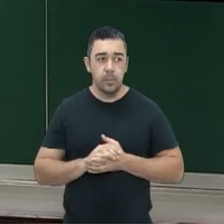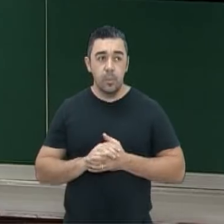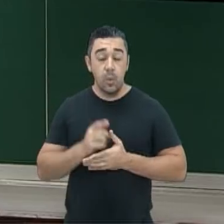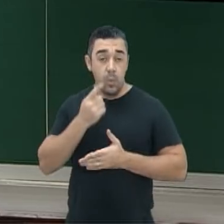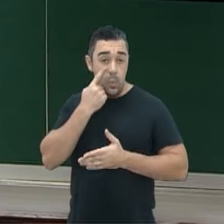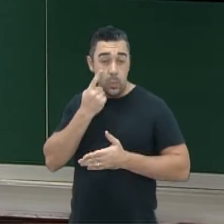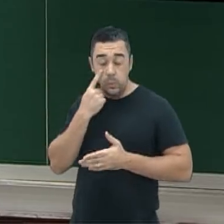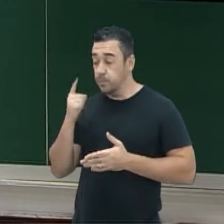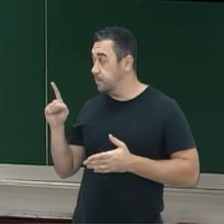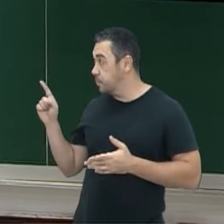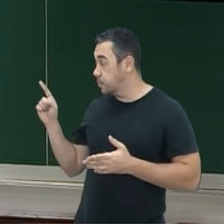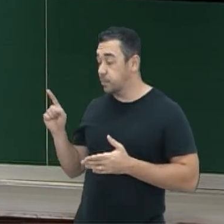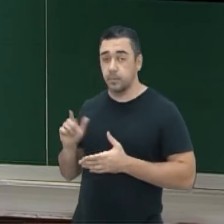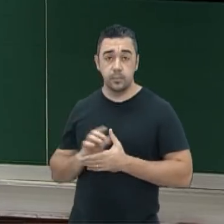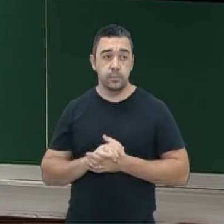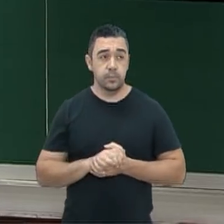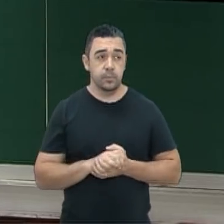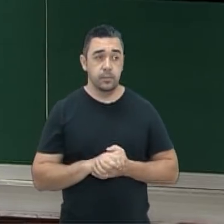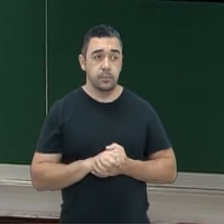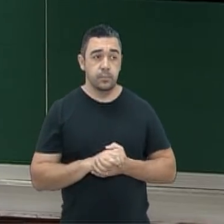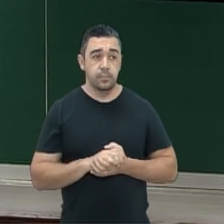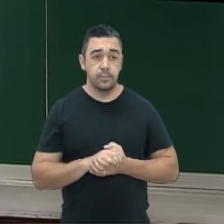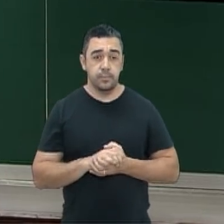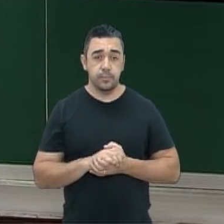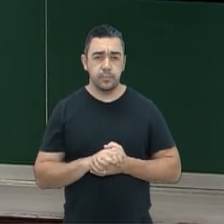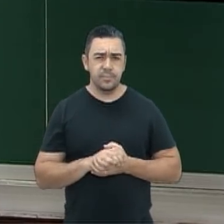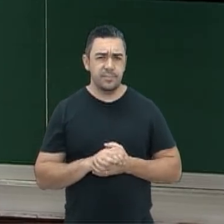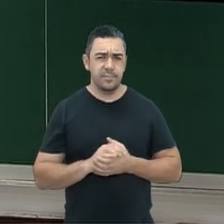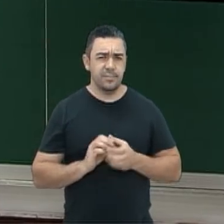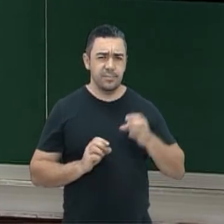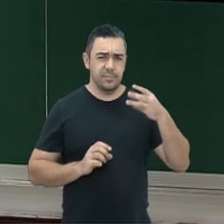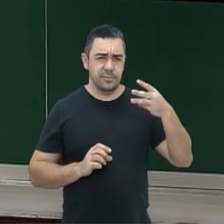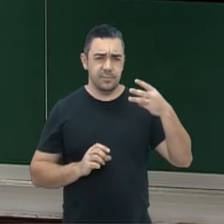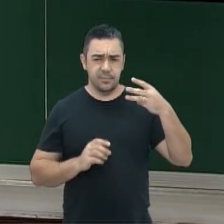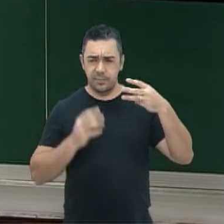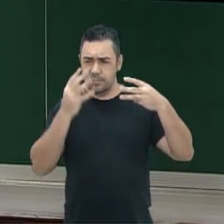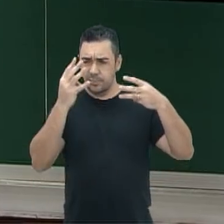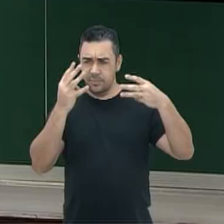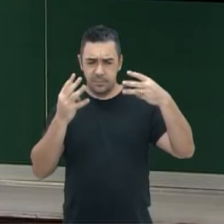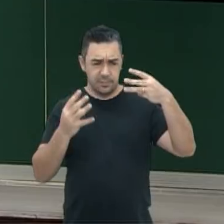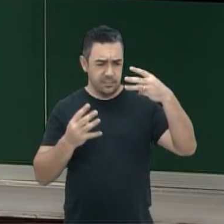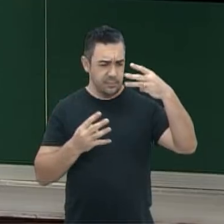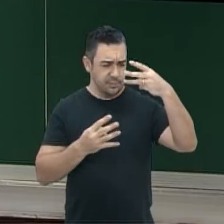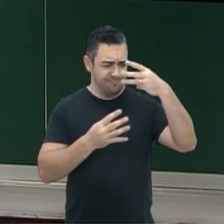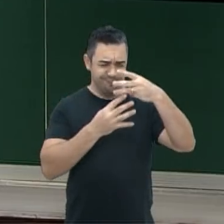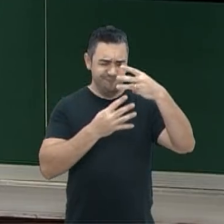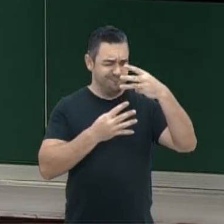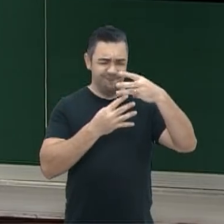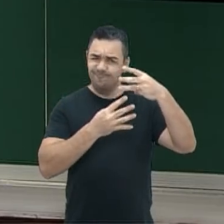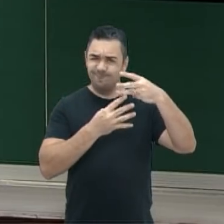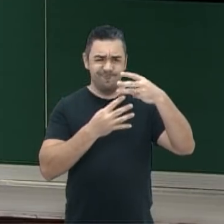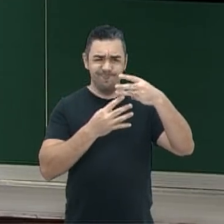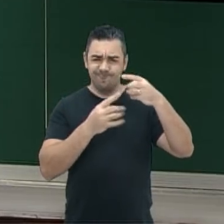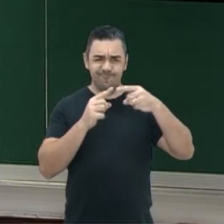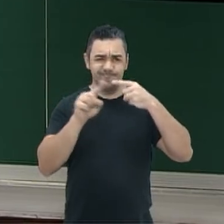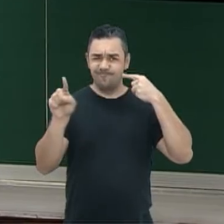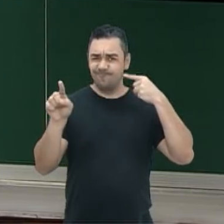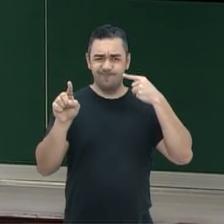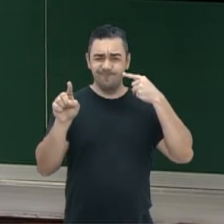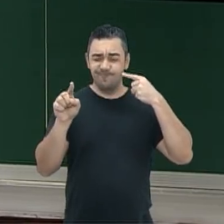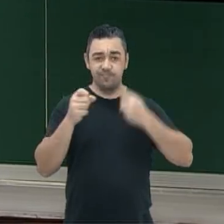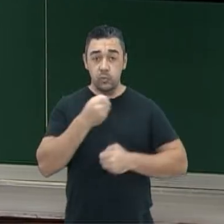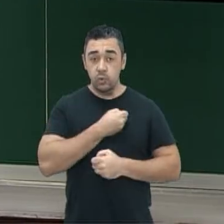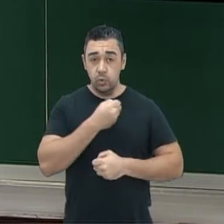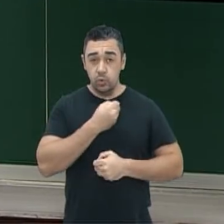eu vou fazer? 3 dividido por 4. 4 cabe dentro do 3? Lá no conjunto dos